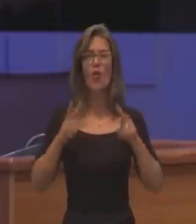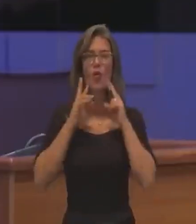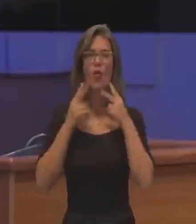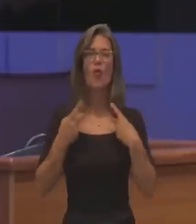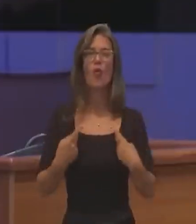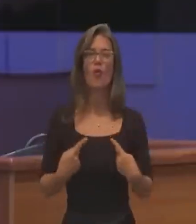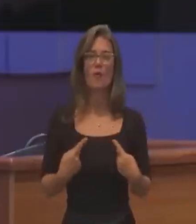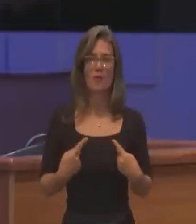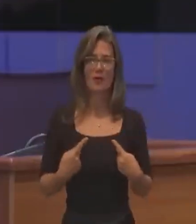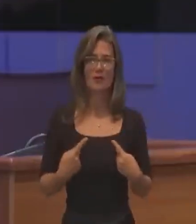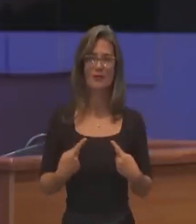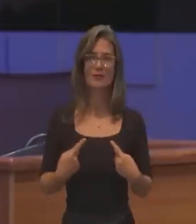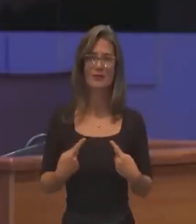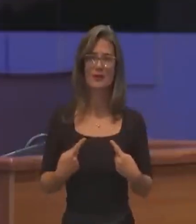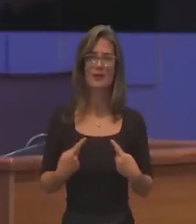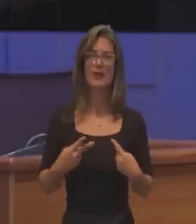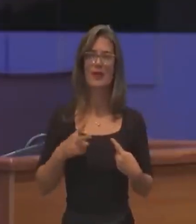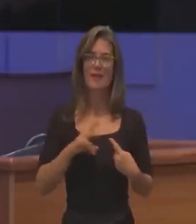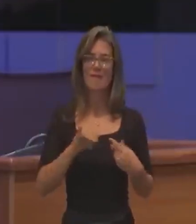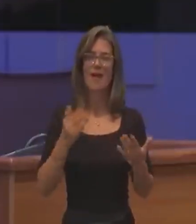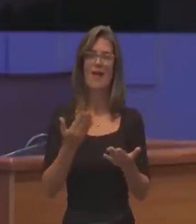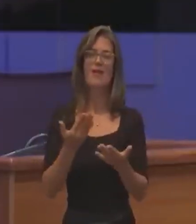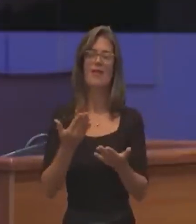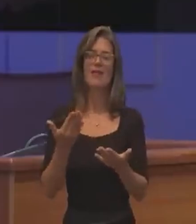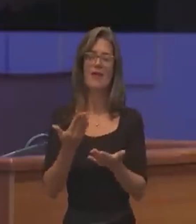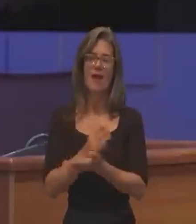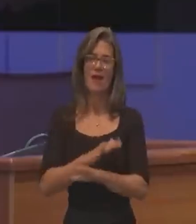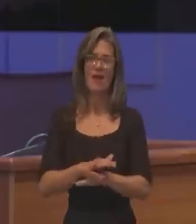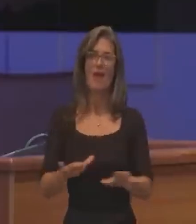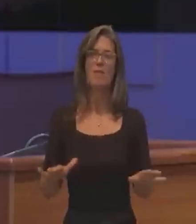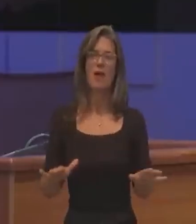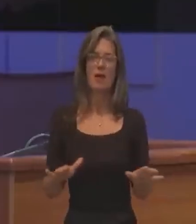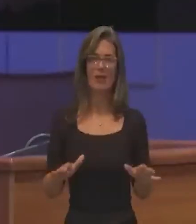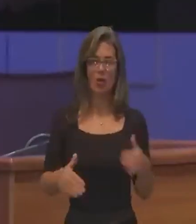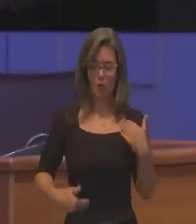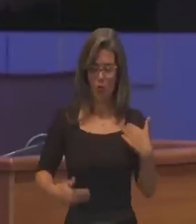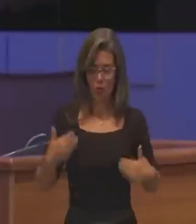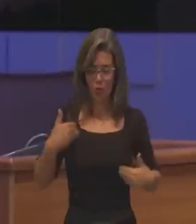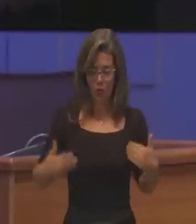apontando para aquilo que é transitório, aquilo que não vai permanecer.